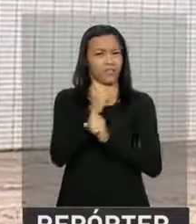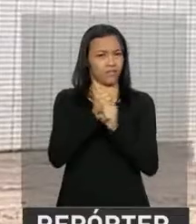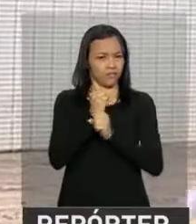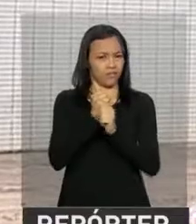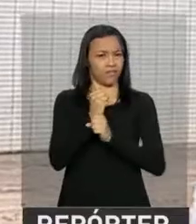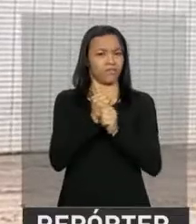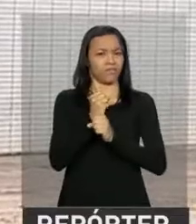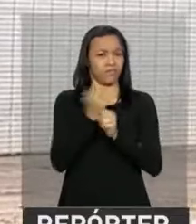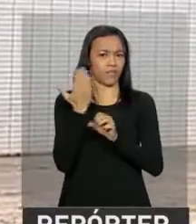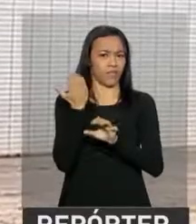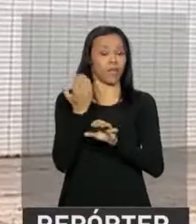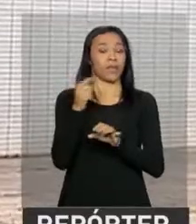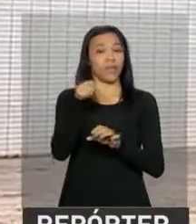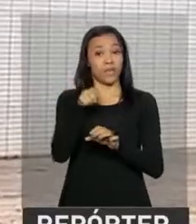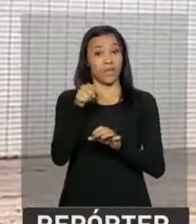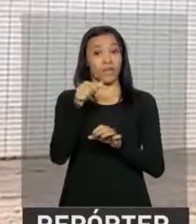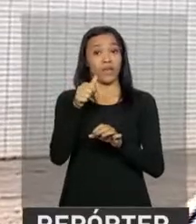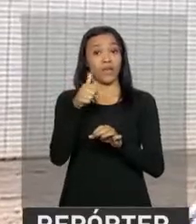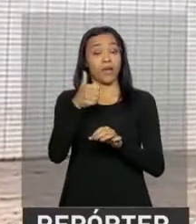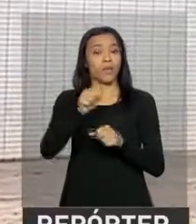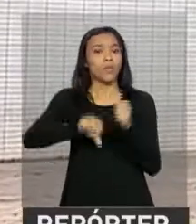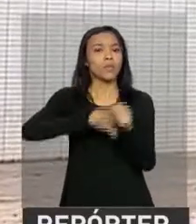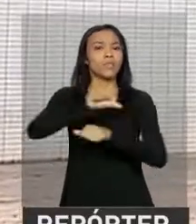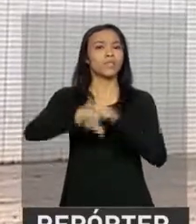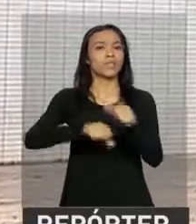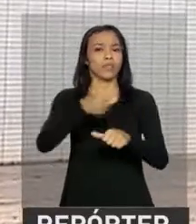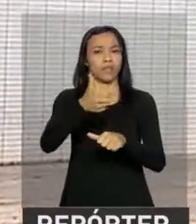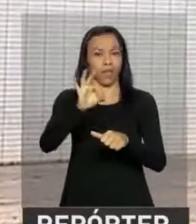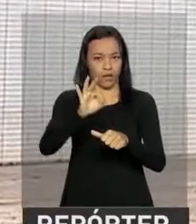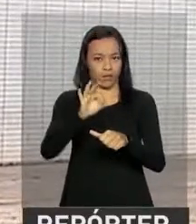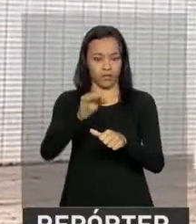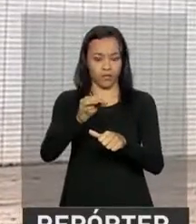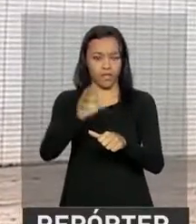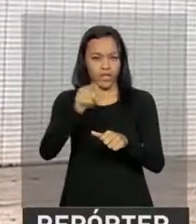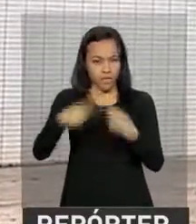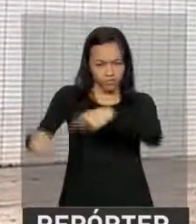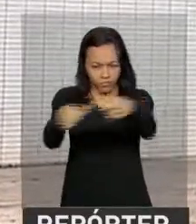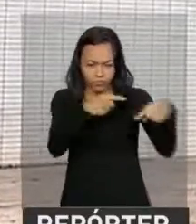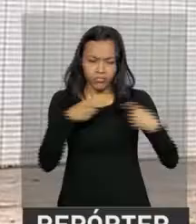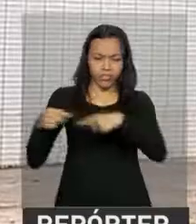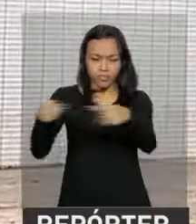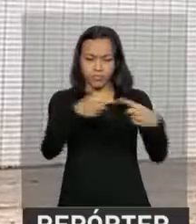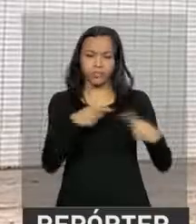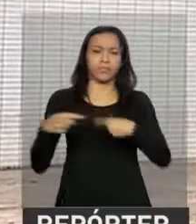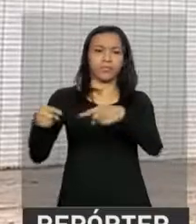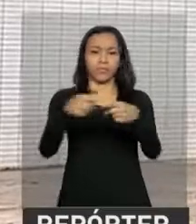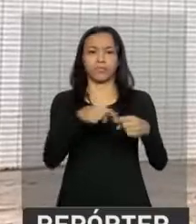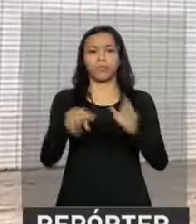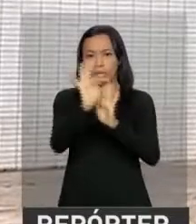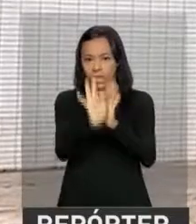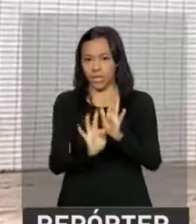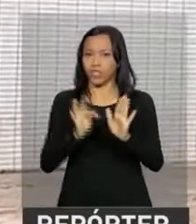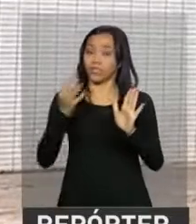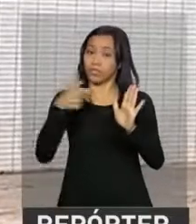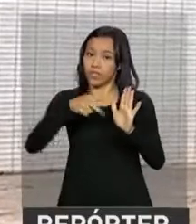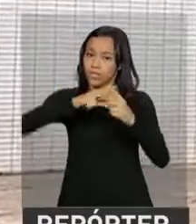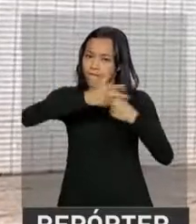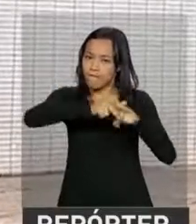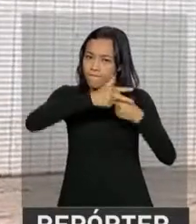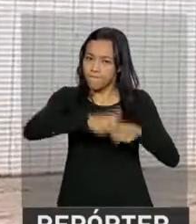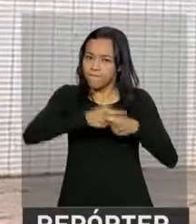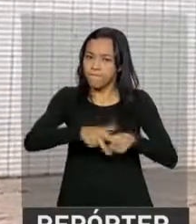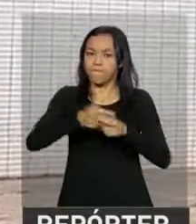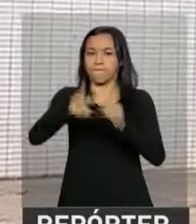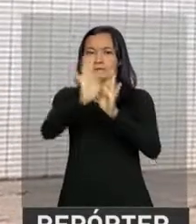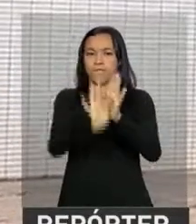promover uma mudança tão radical na Constituição, é preciso que ela seja debatida à exaustão com os deputados para que o texto seja